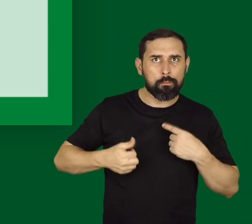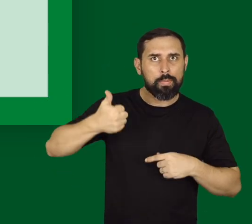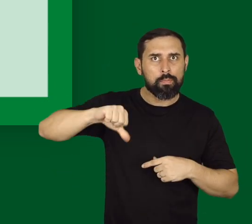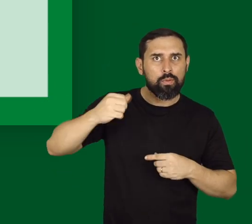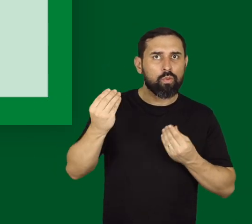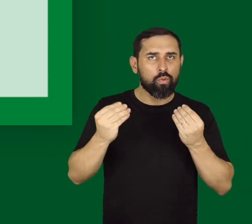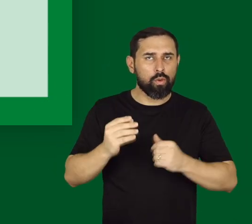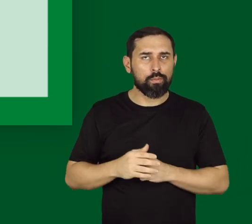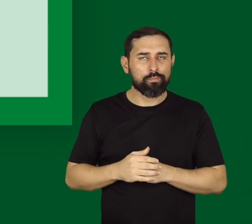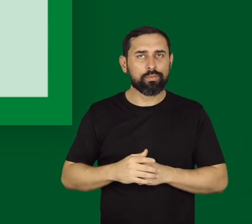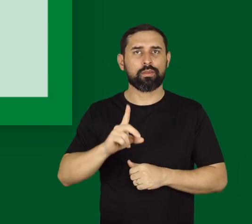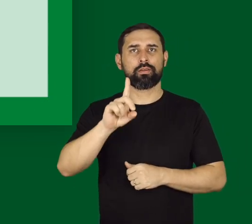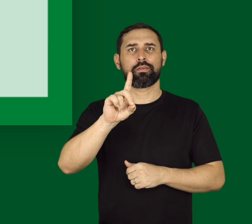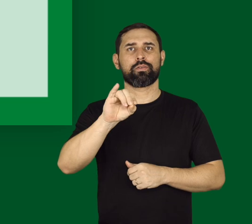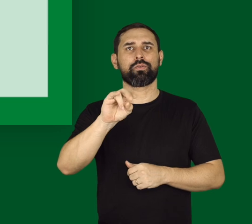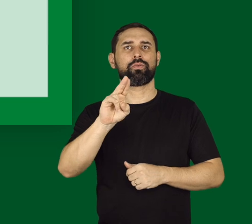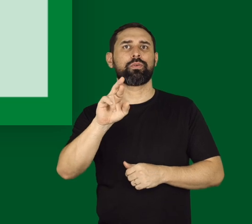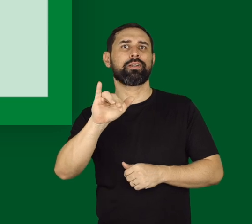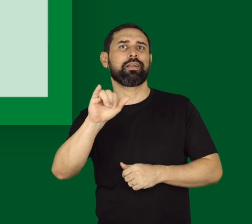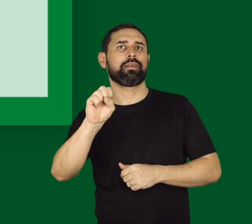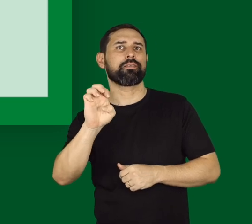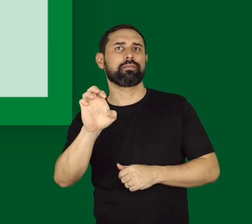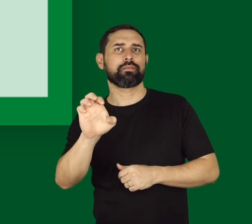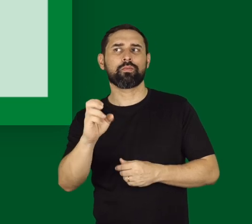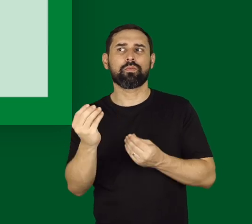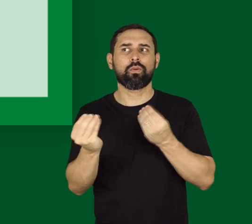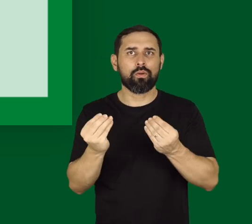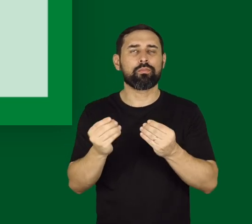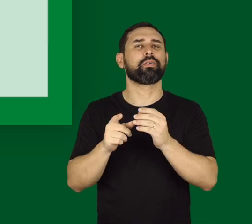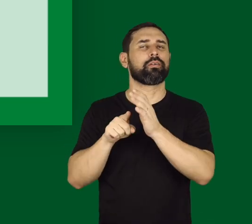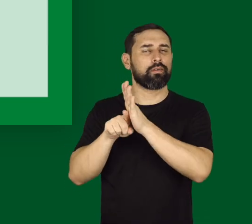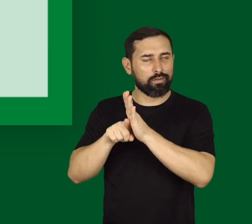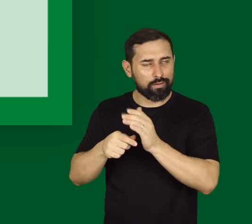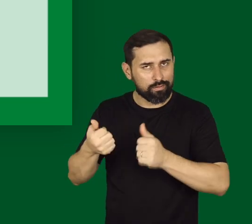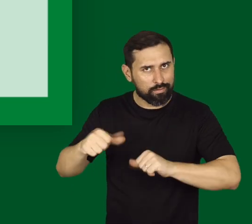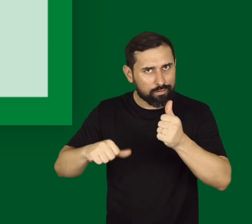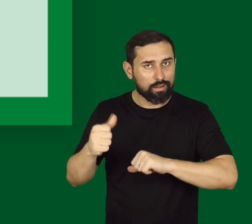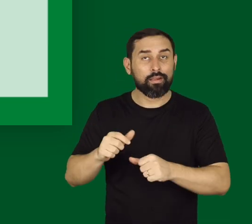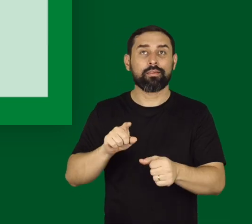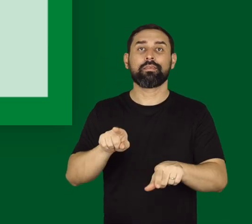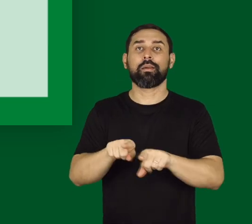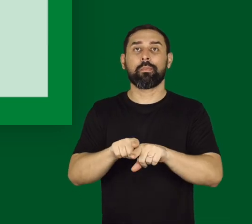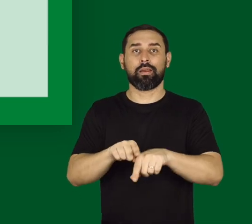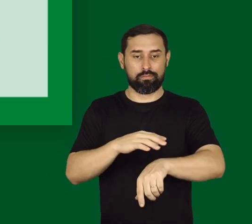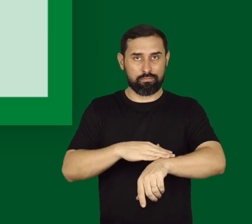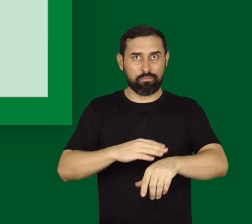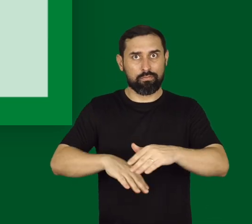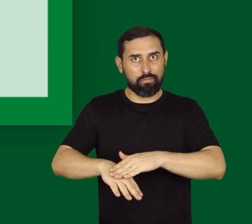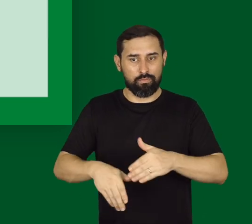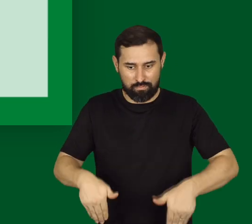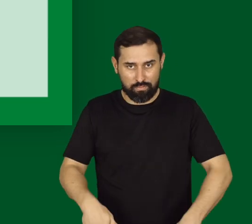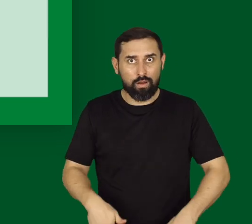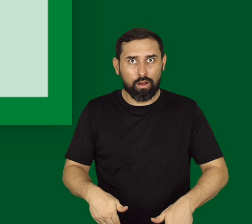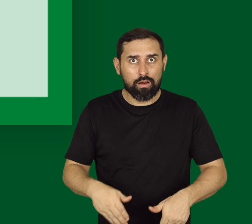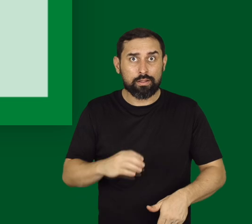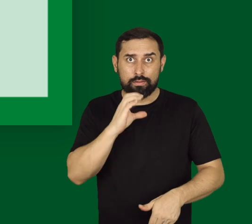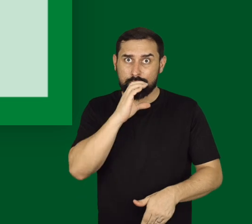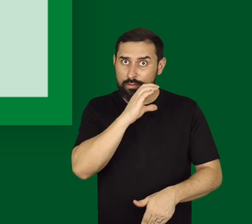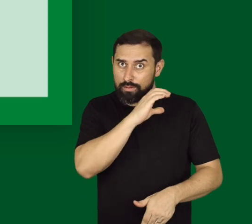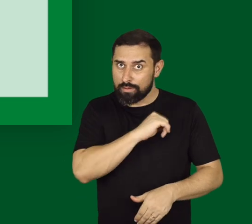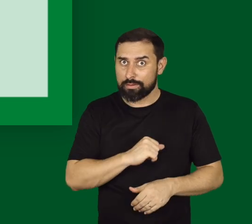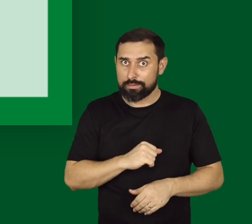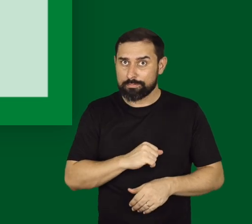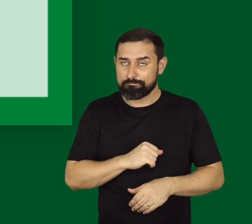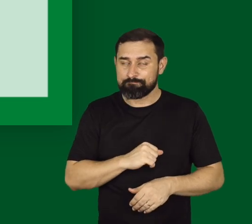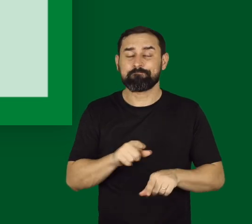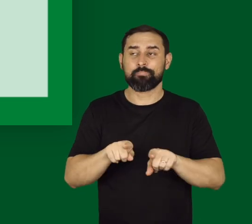central e periférico. Presença de diurese, acima de 1 ml por quilo por hora. Extremidades aquecidas, o estado neurológico